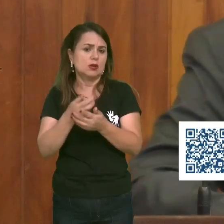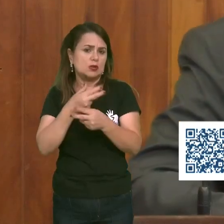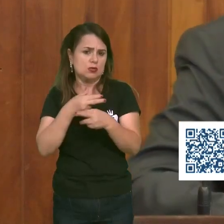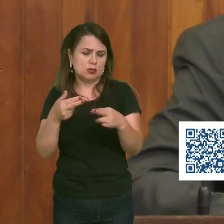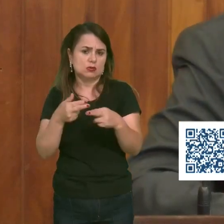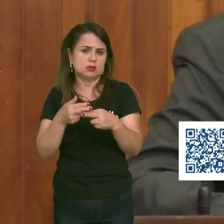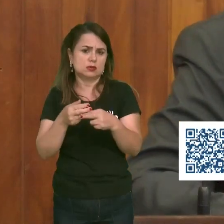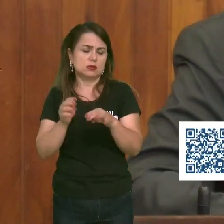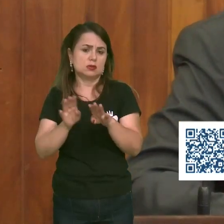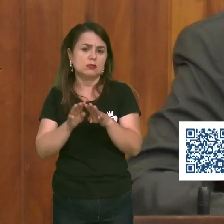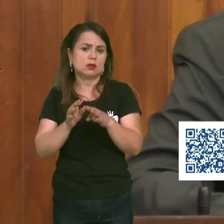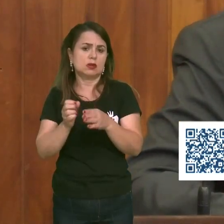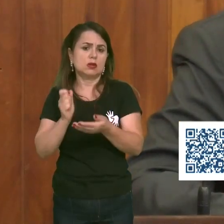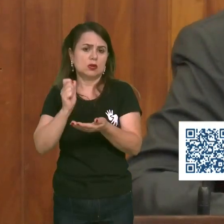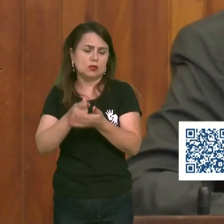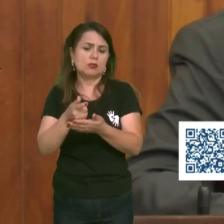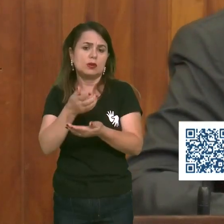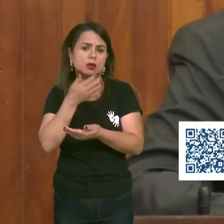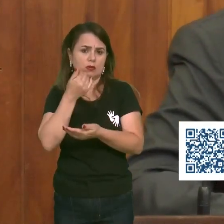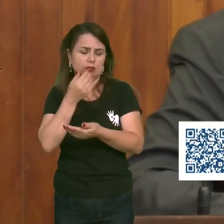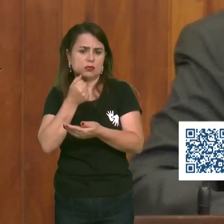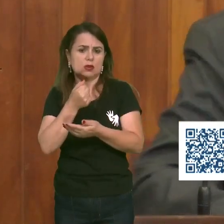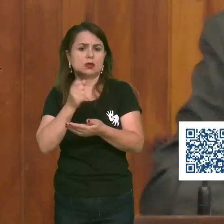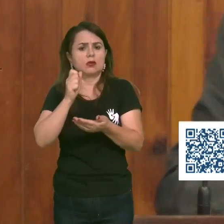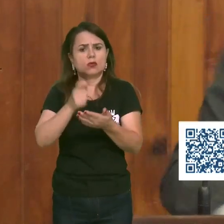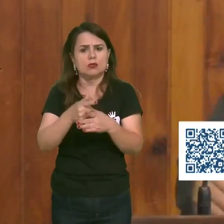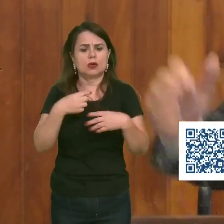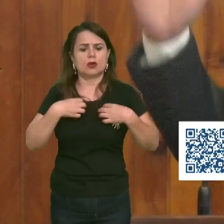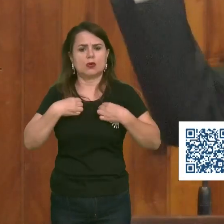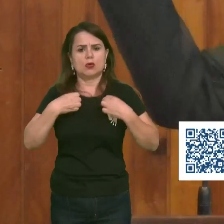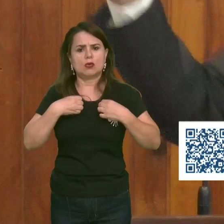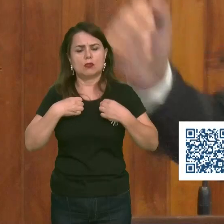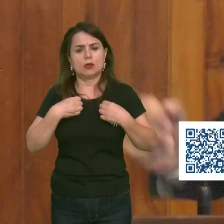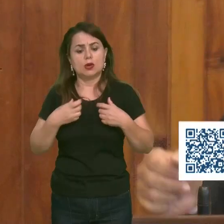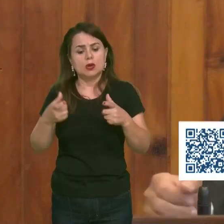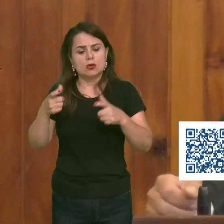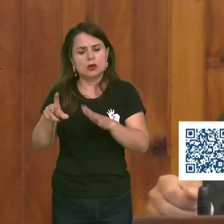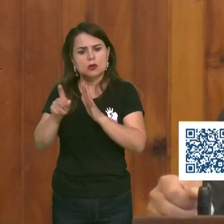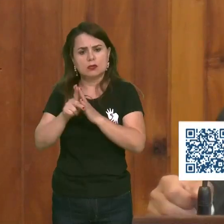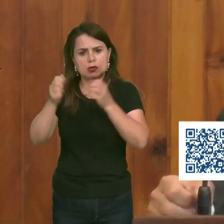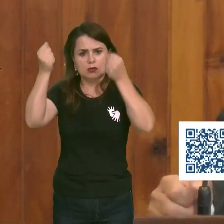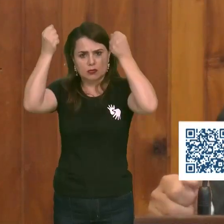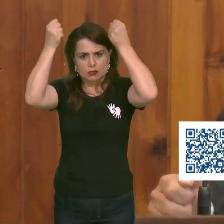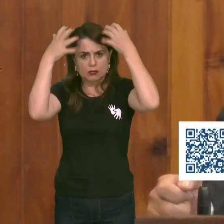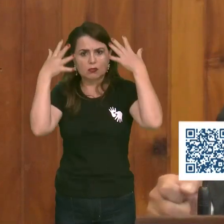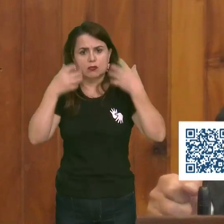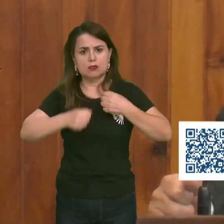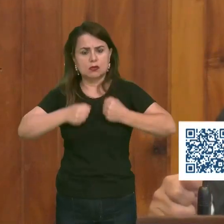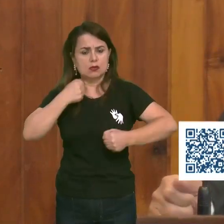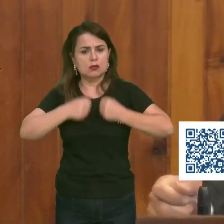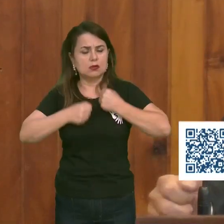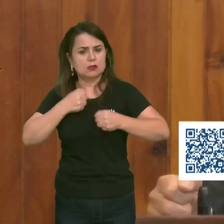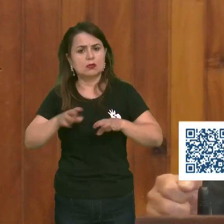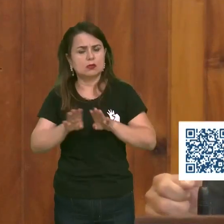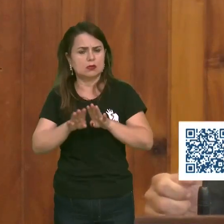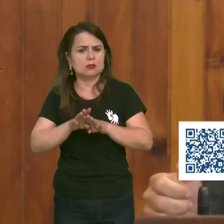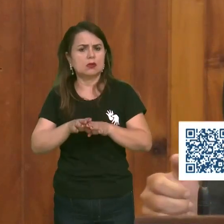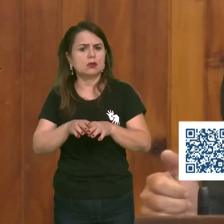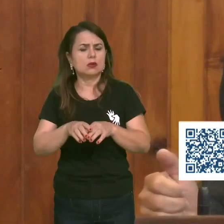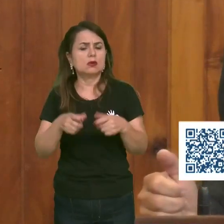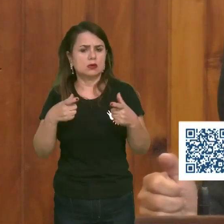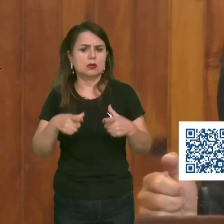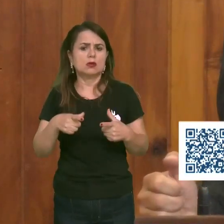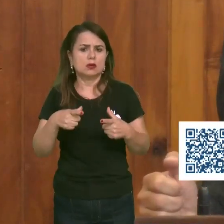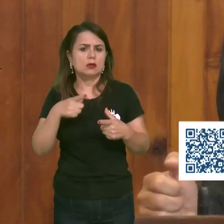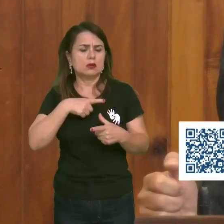alimentação roupa banho temos lá a fumar que sempre